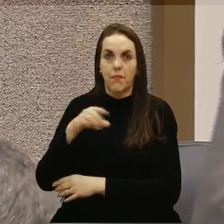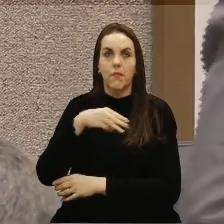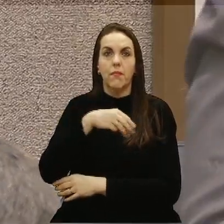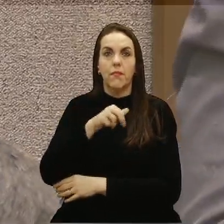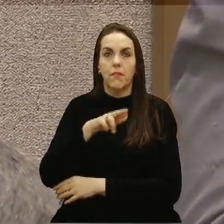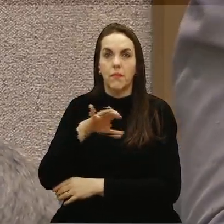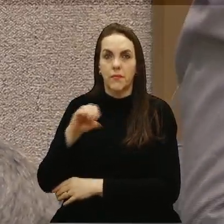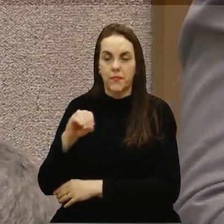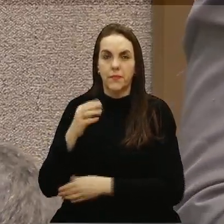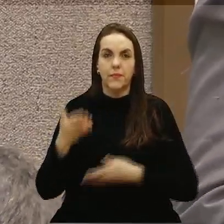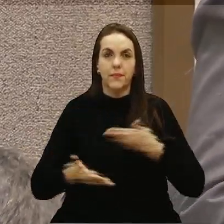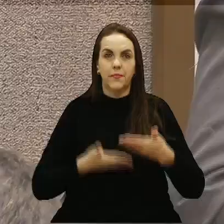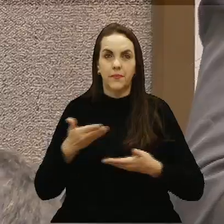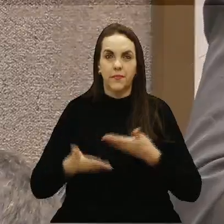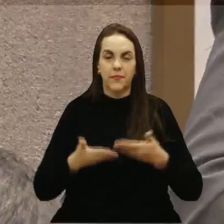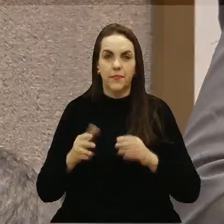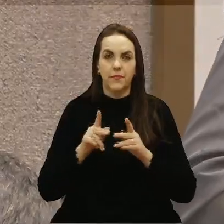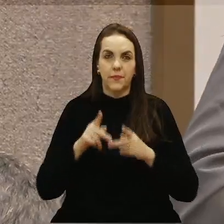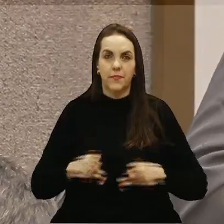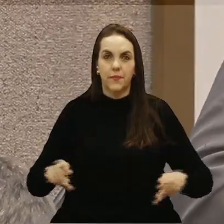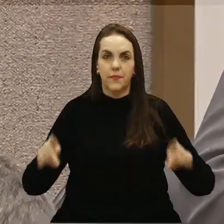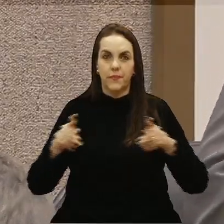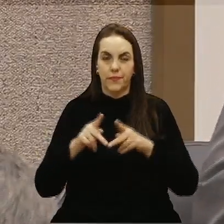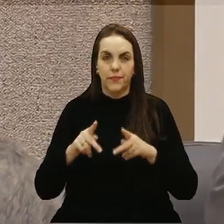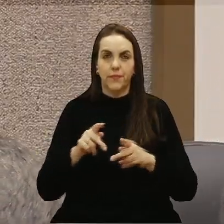o atendimento com a população,